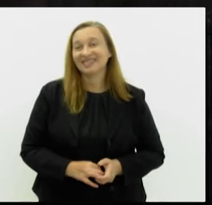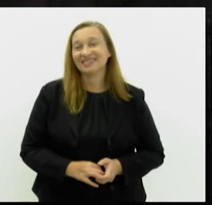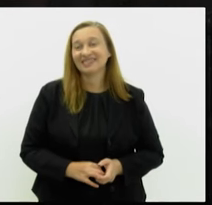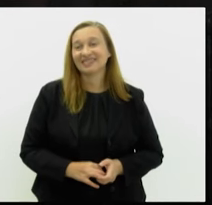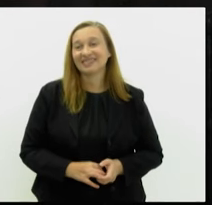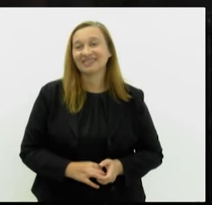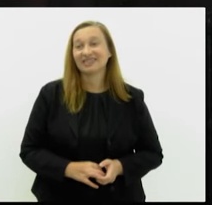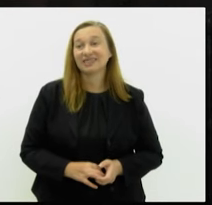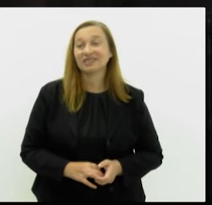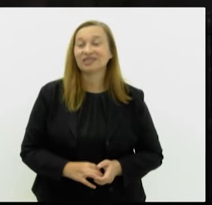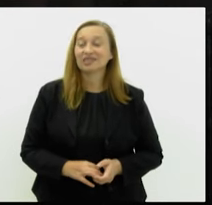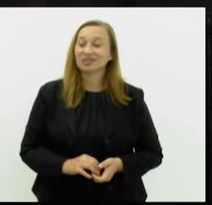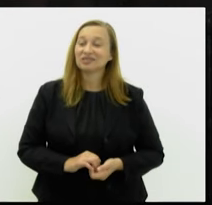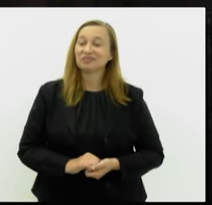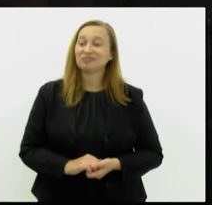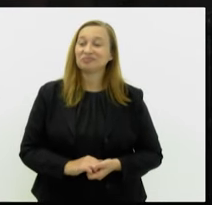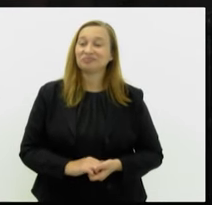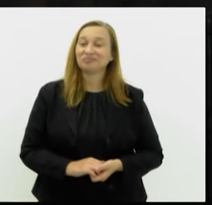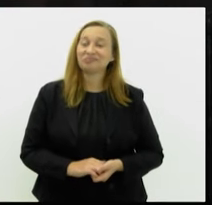a posteriori